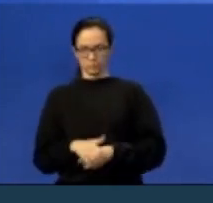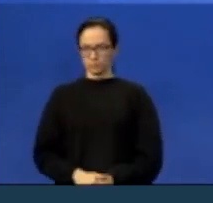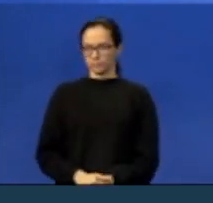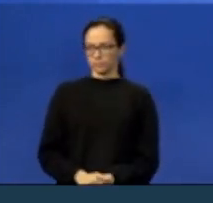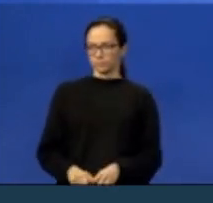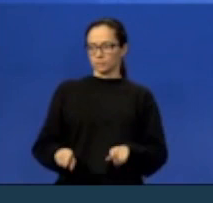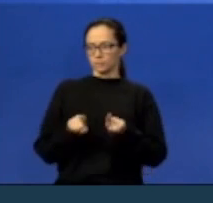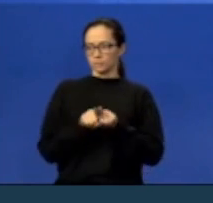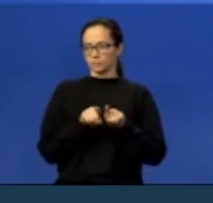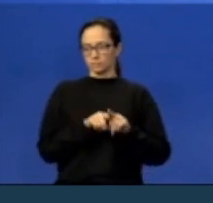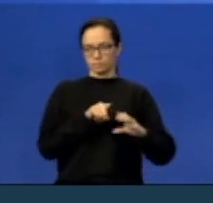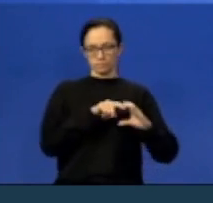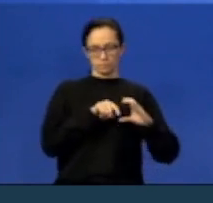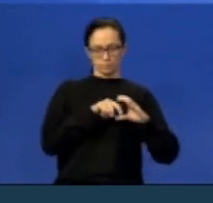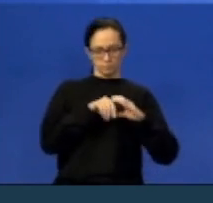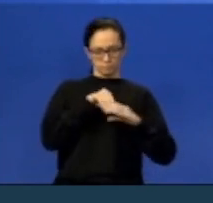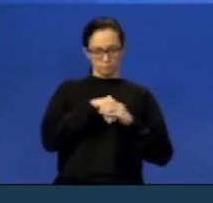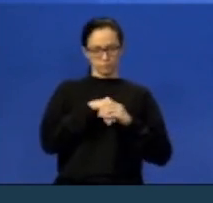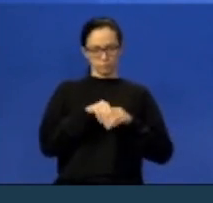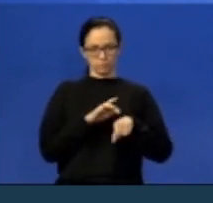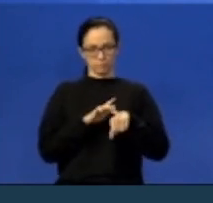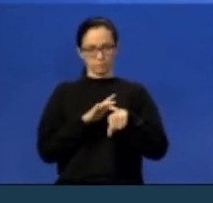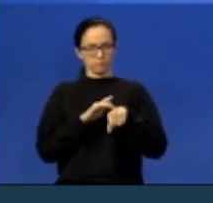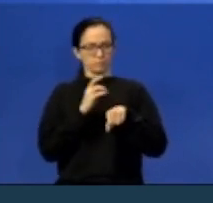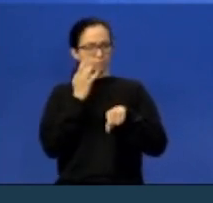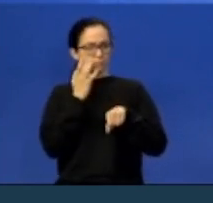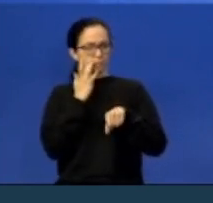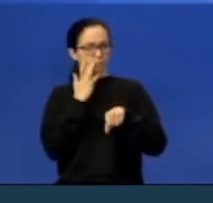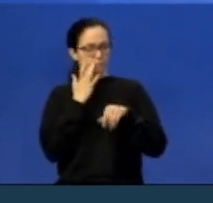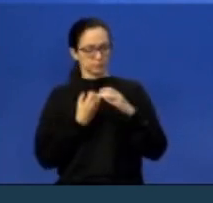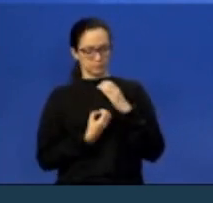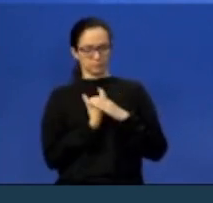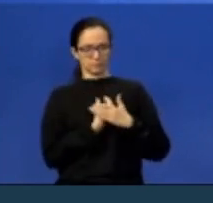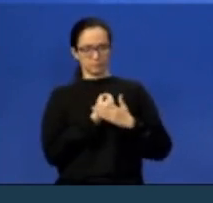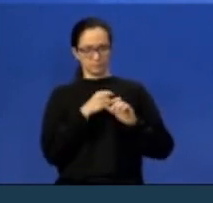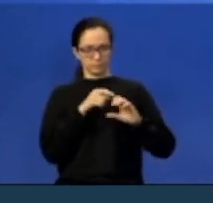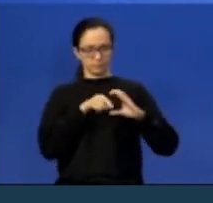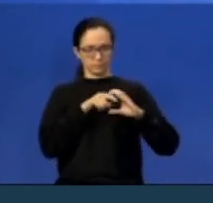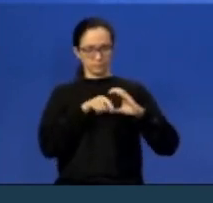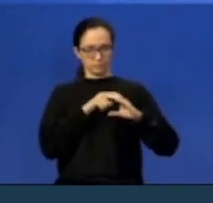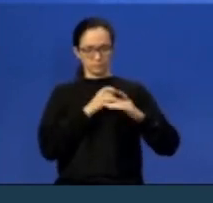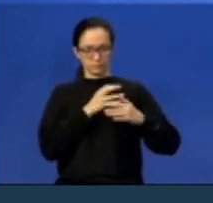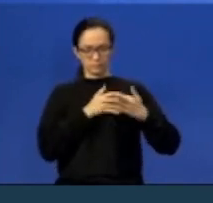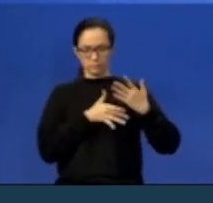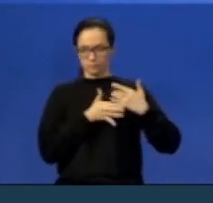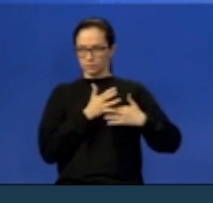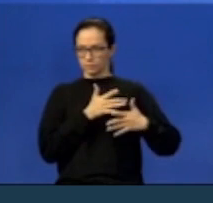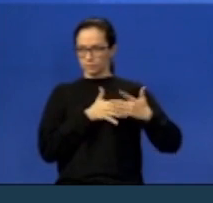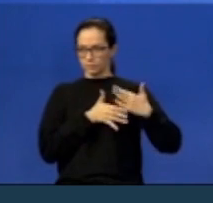as células do tecido ósseo, elas são células vivas e dinâmicas, o que confere ao sistema ósseo